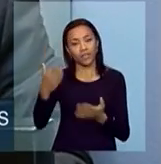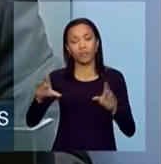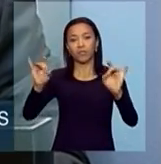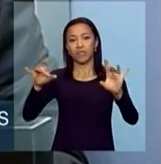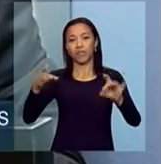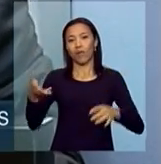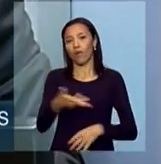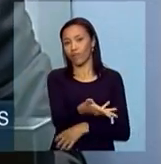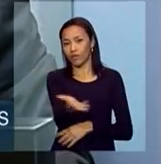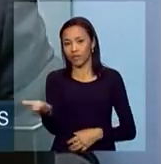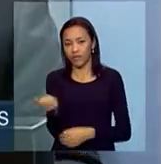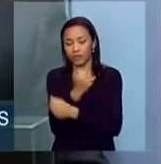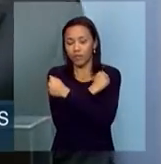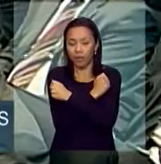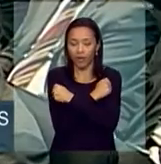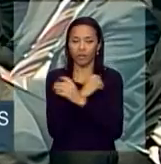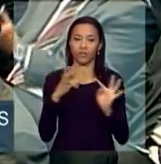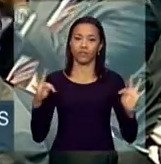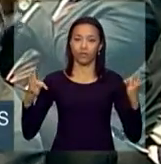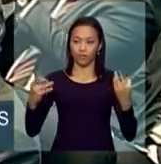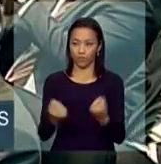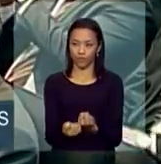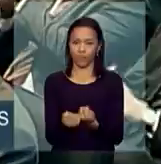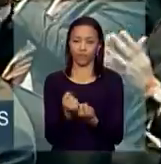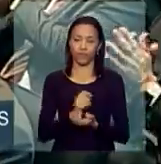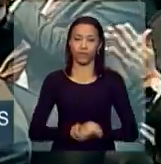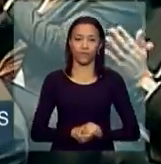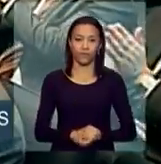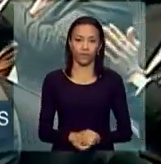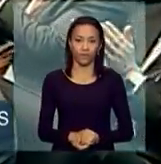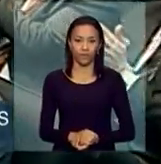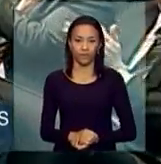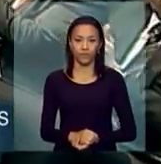a vocês. Um grande abraço a todos.